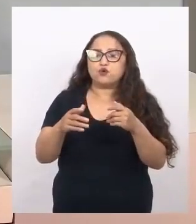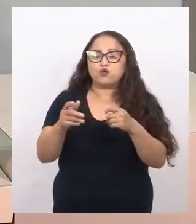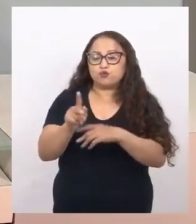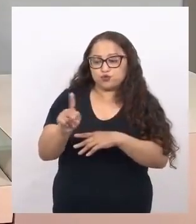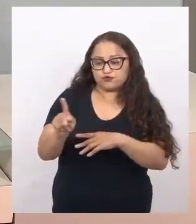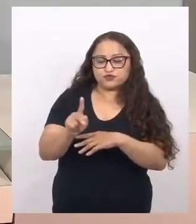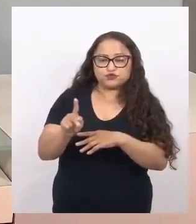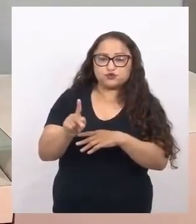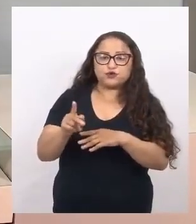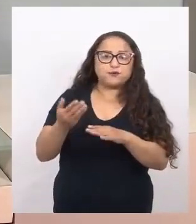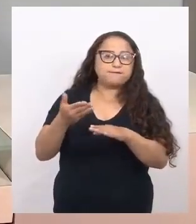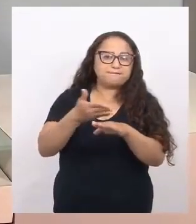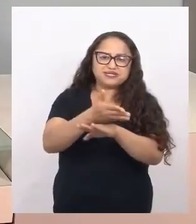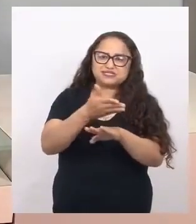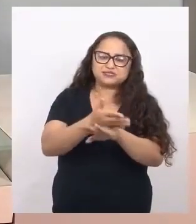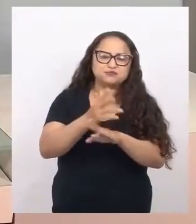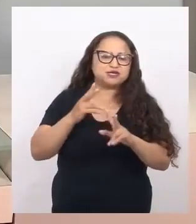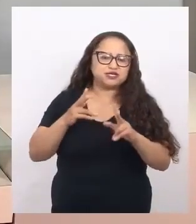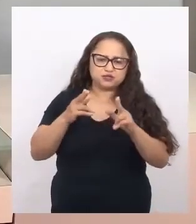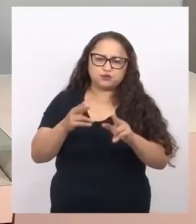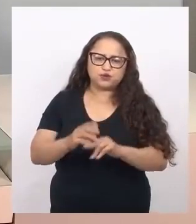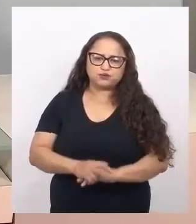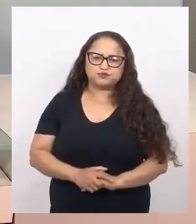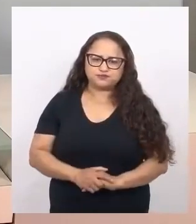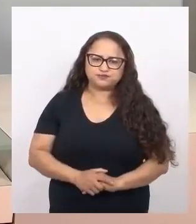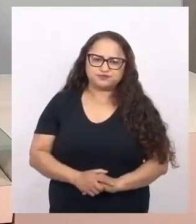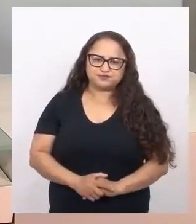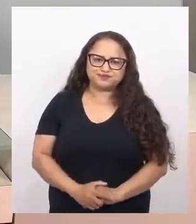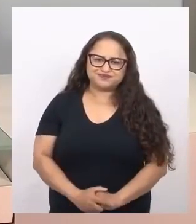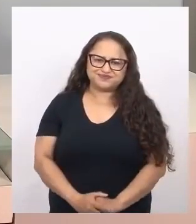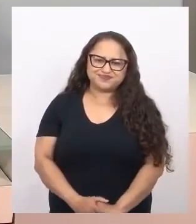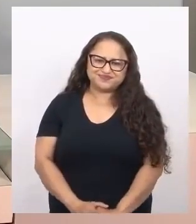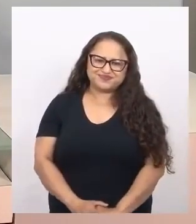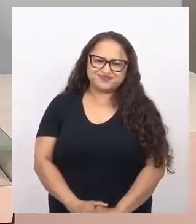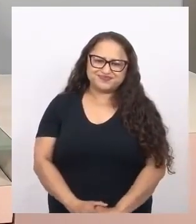bom? Bom, acho que podemos voltar para a nossa